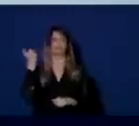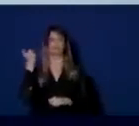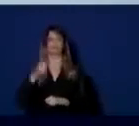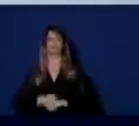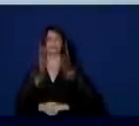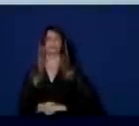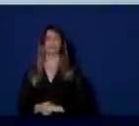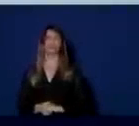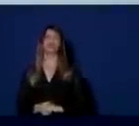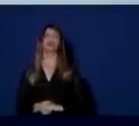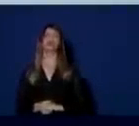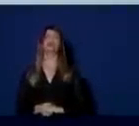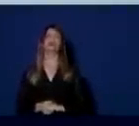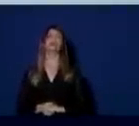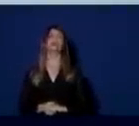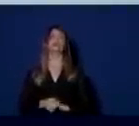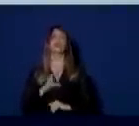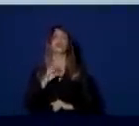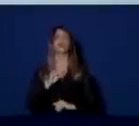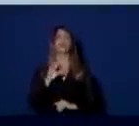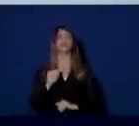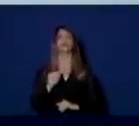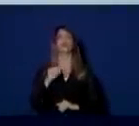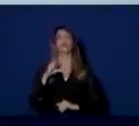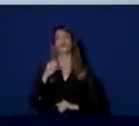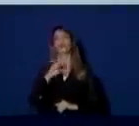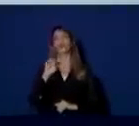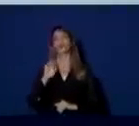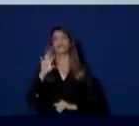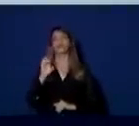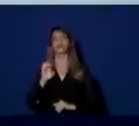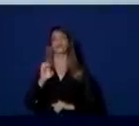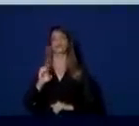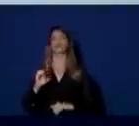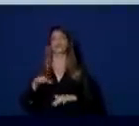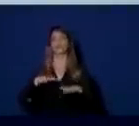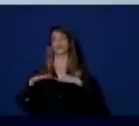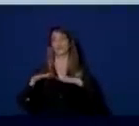sobremaneira a conta corrente do balanço de pagamentos, e isso